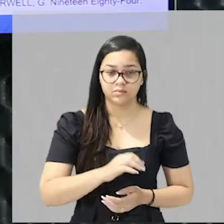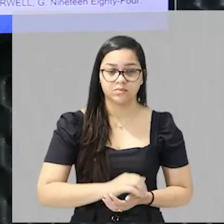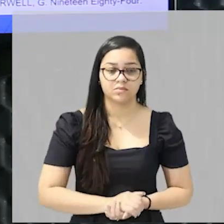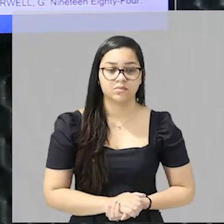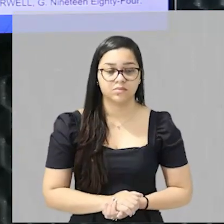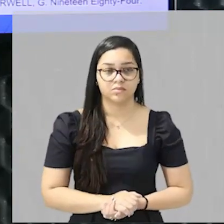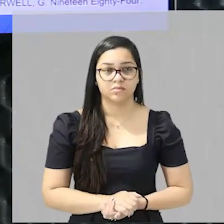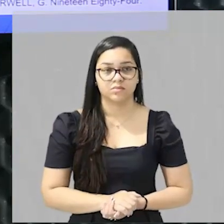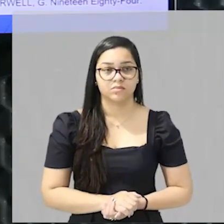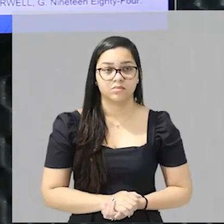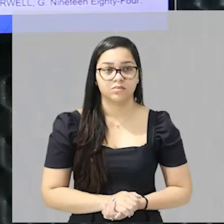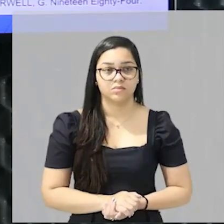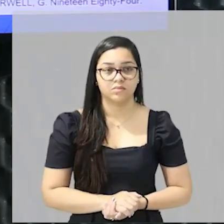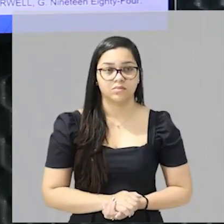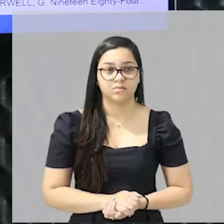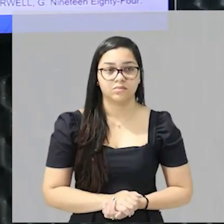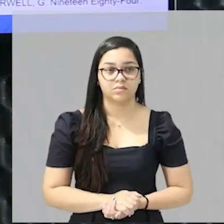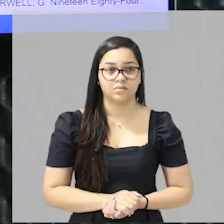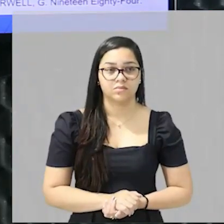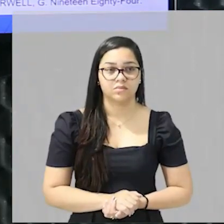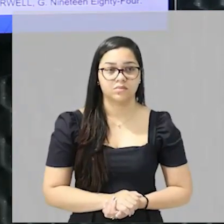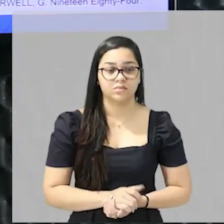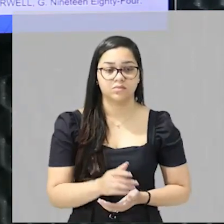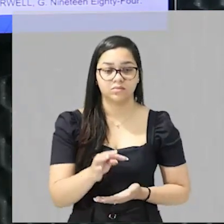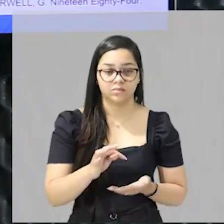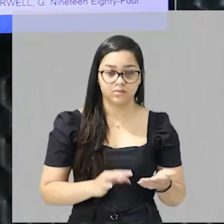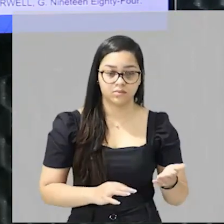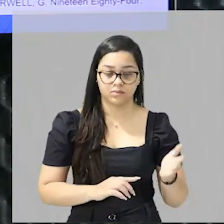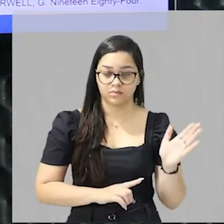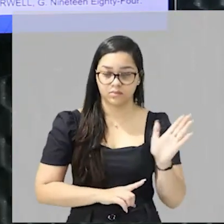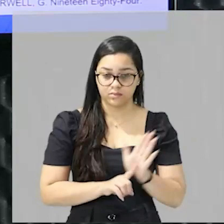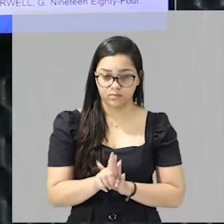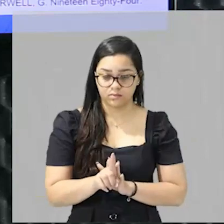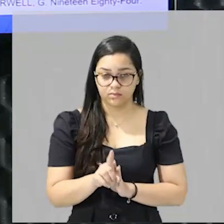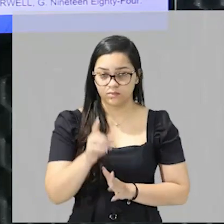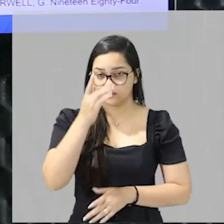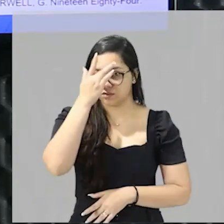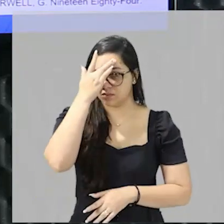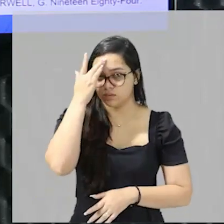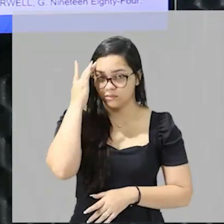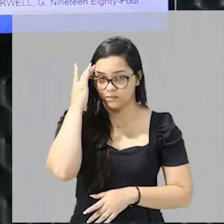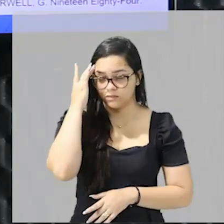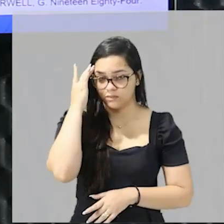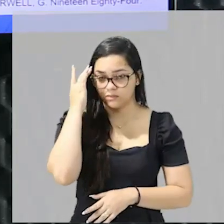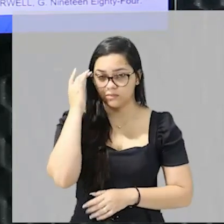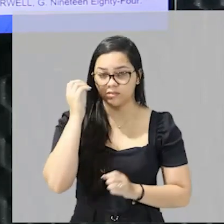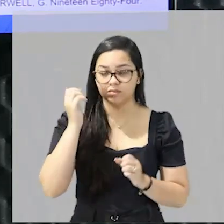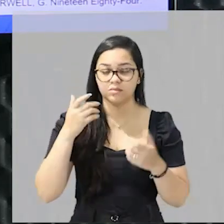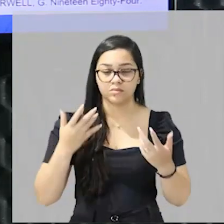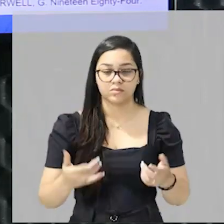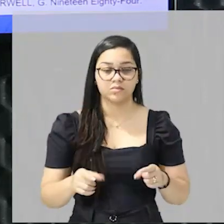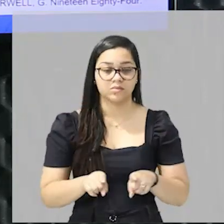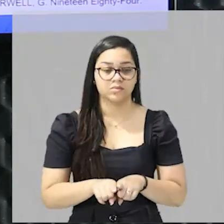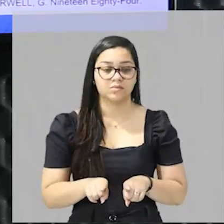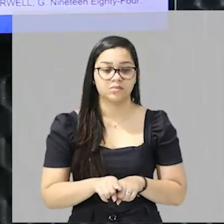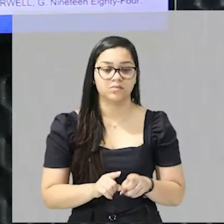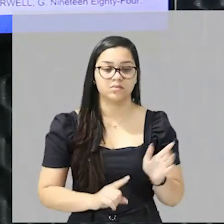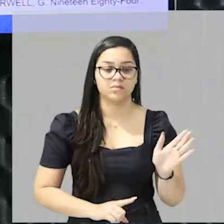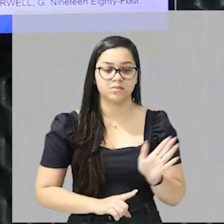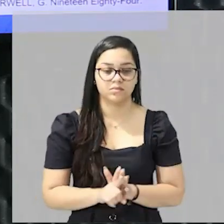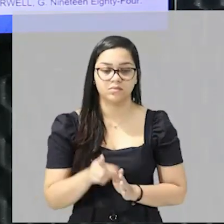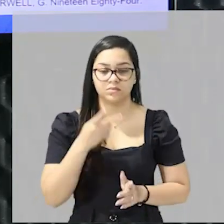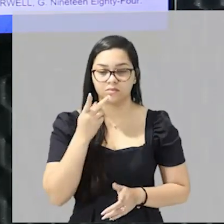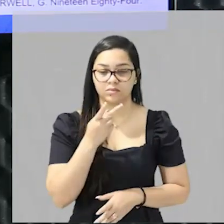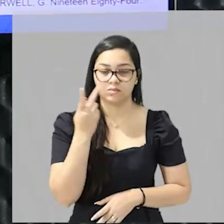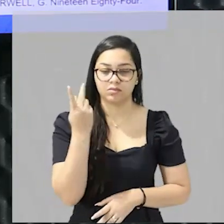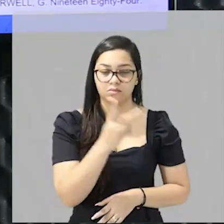past has real existence? Então, o texto começa com uma pergunta de alguém para esse Winston, perguntando a opinião dele se